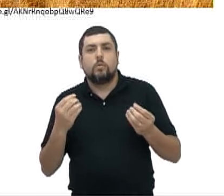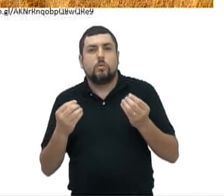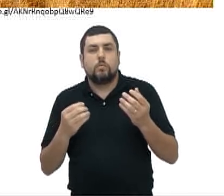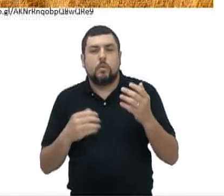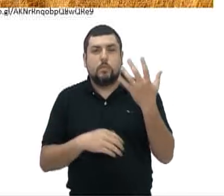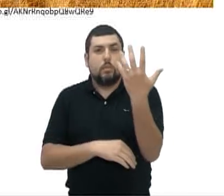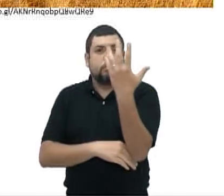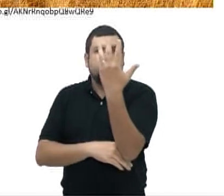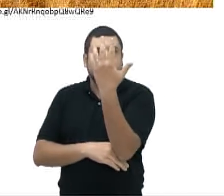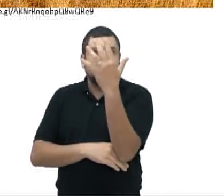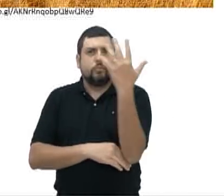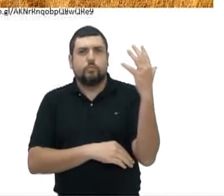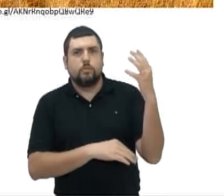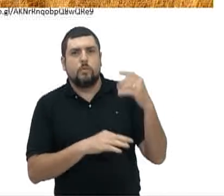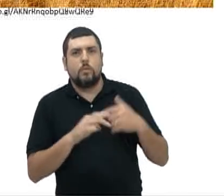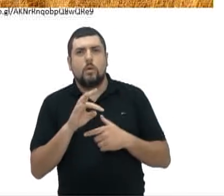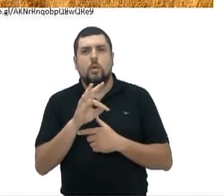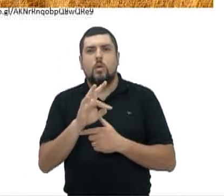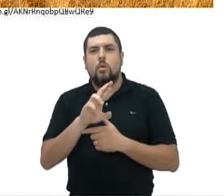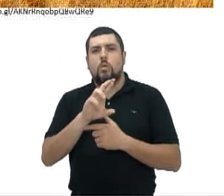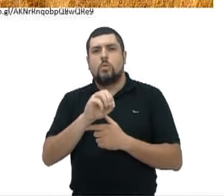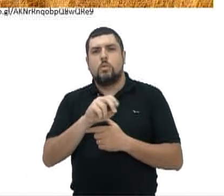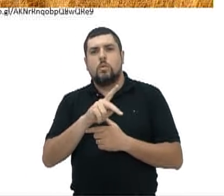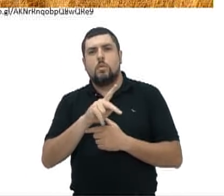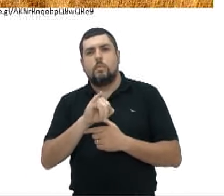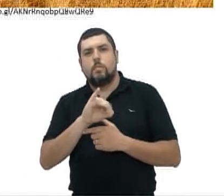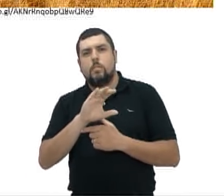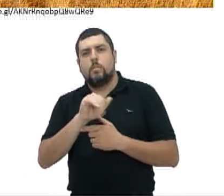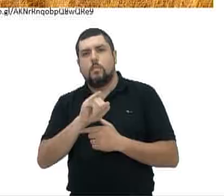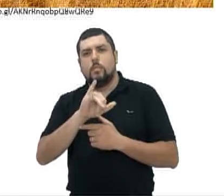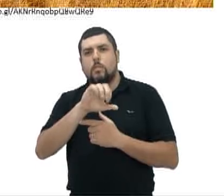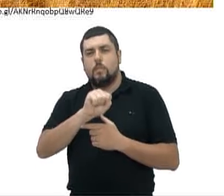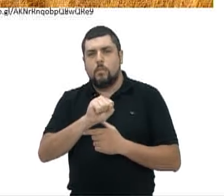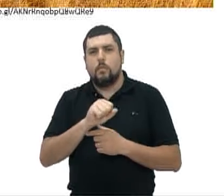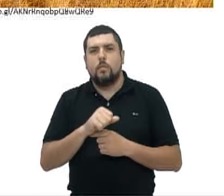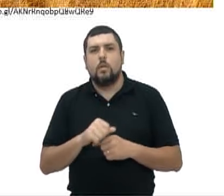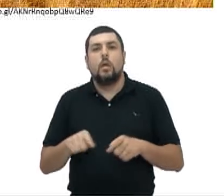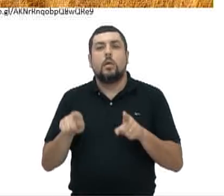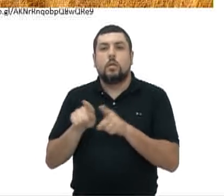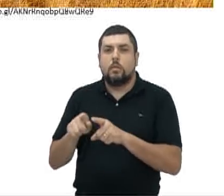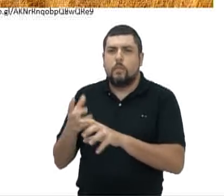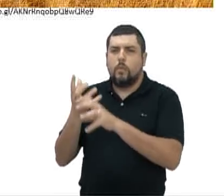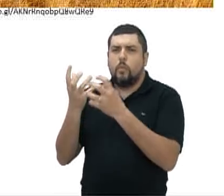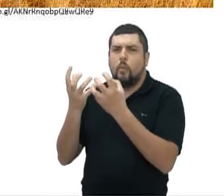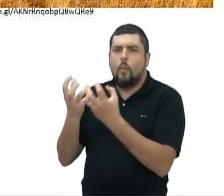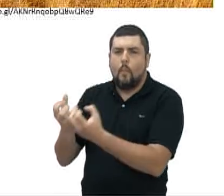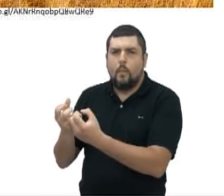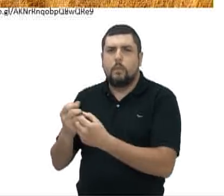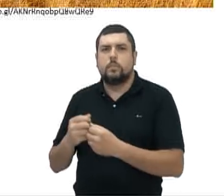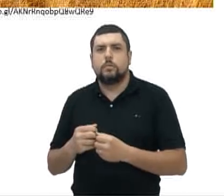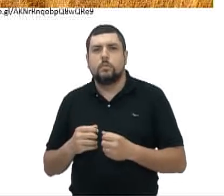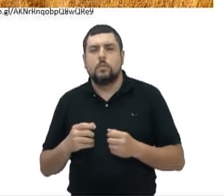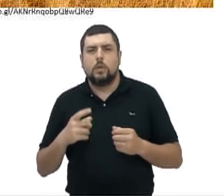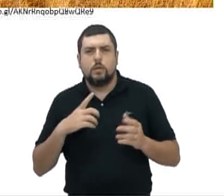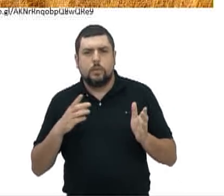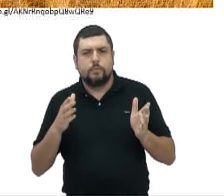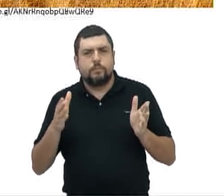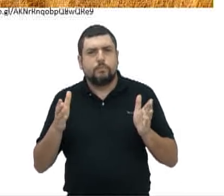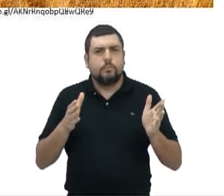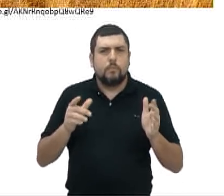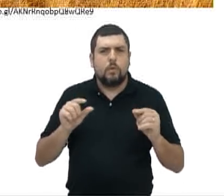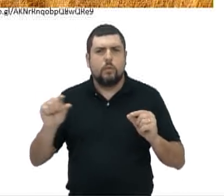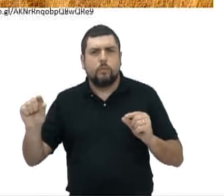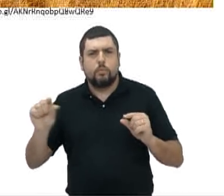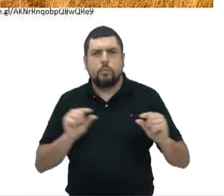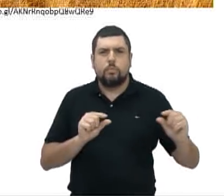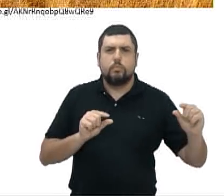grandes florestas tropicais e equatoriais e os desertos. Então ela vai fazendo uma transição. Se a gente observar